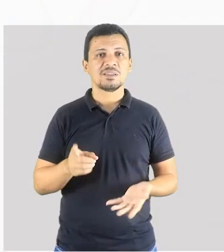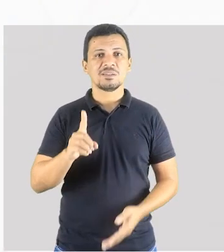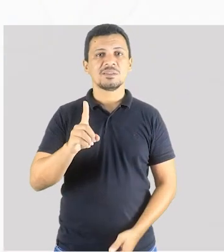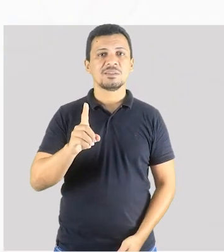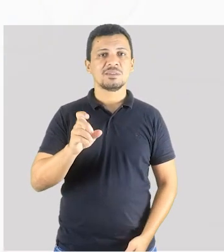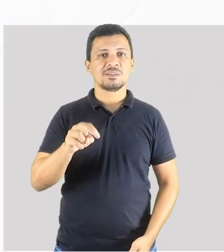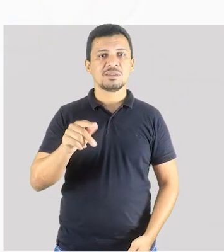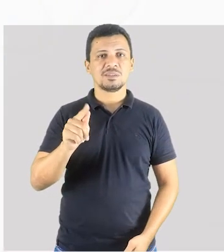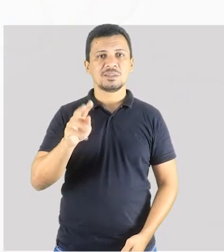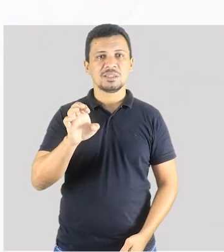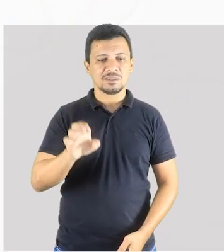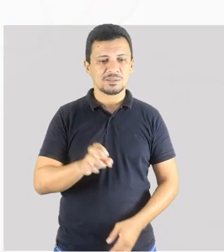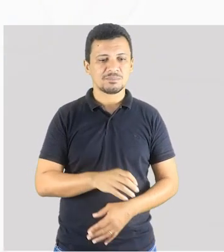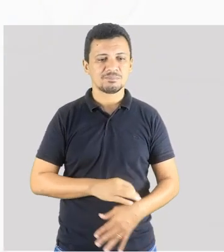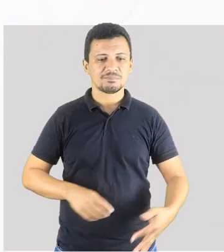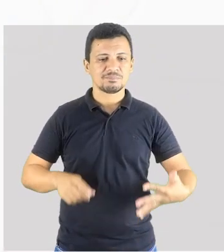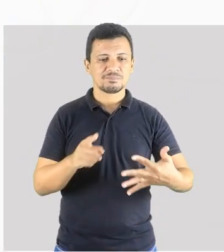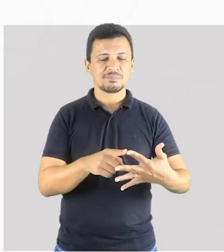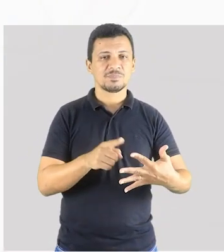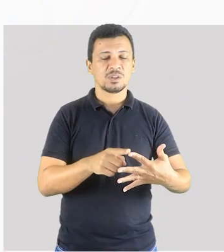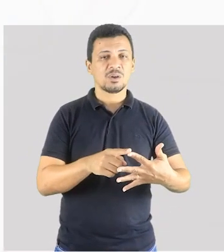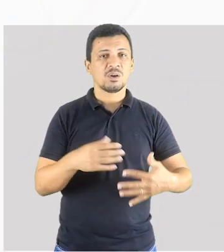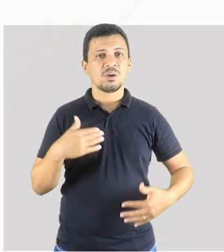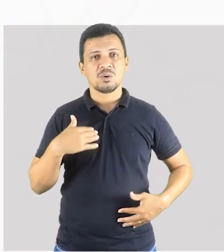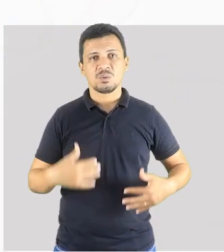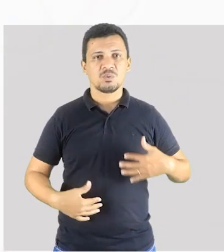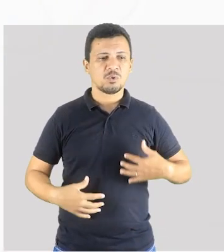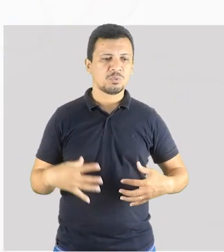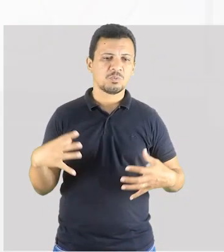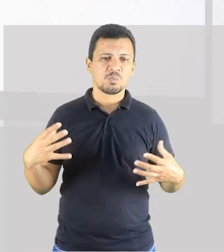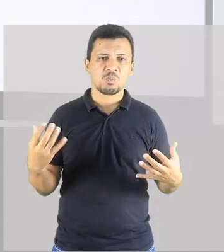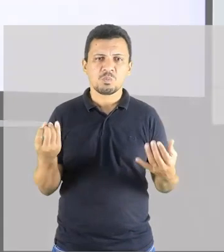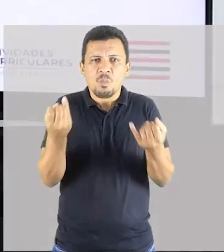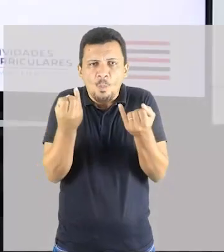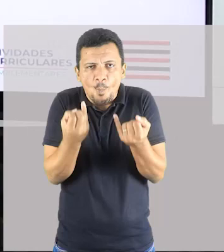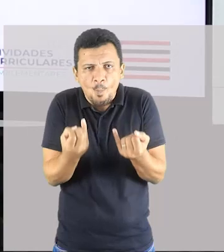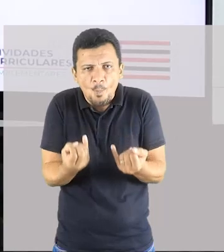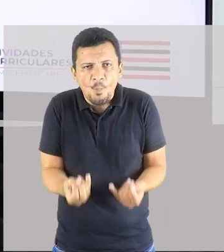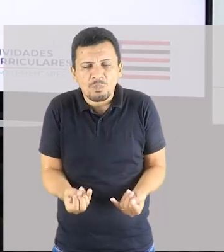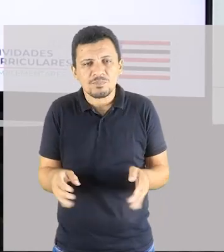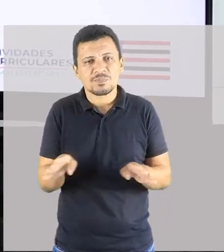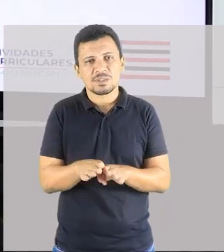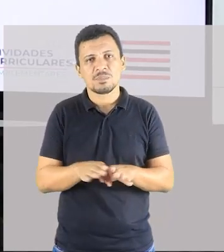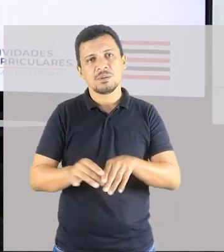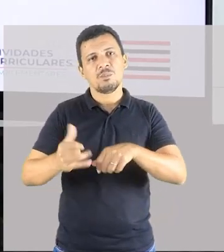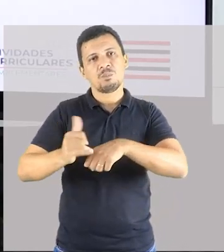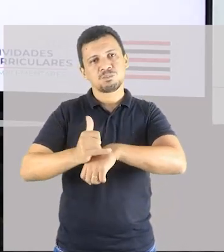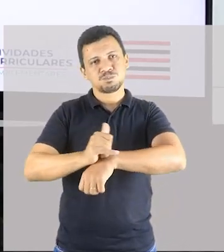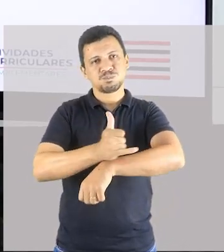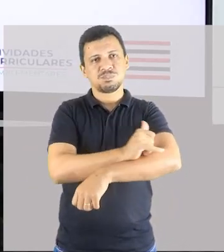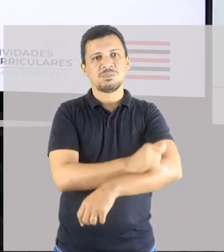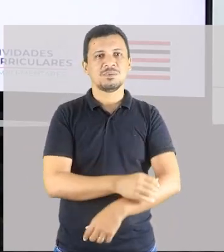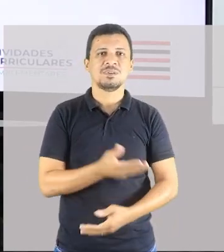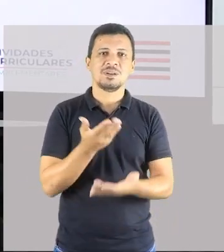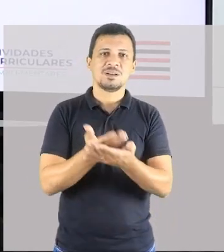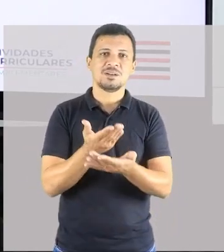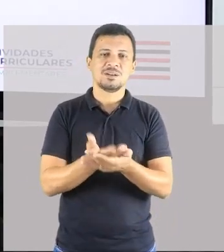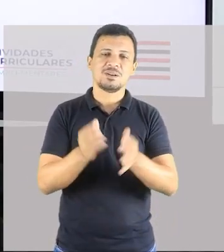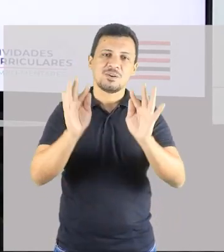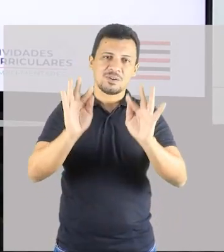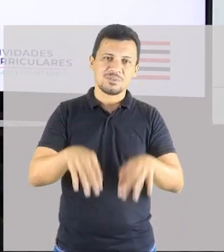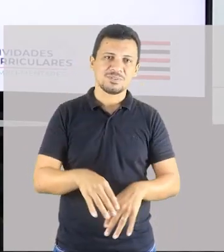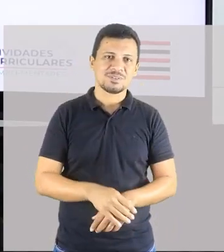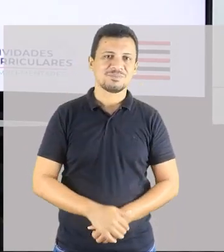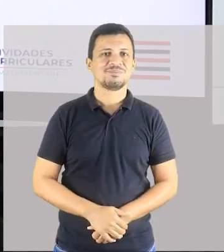resposta correta, atrofia muscular severa e obesidade. Tá bom? Com isso a gente finaliza a nossa aula